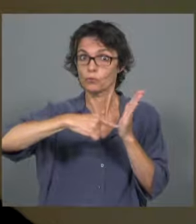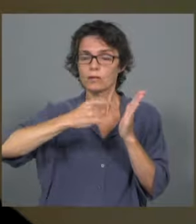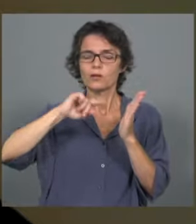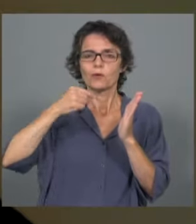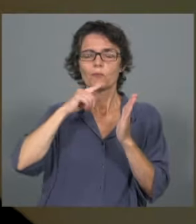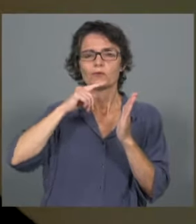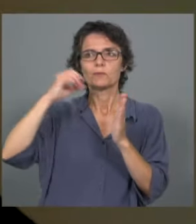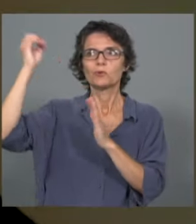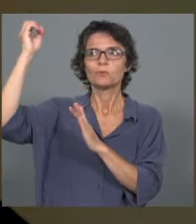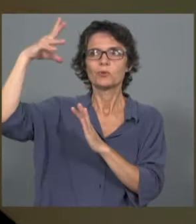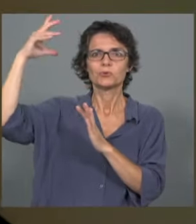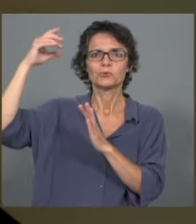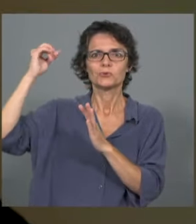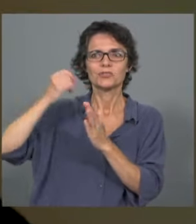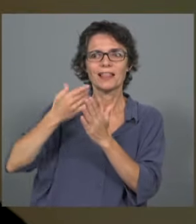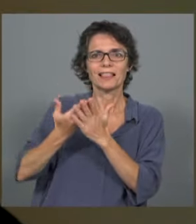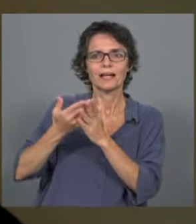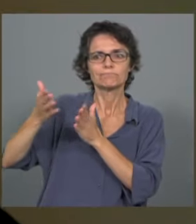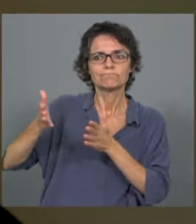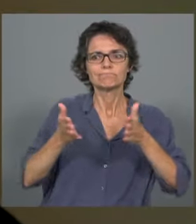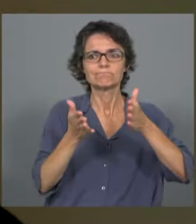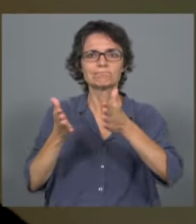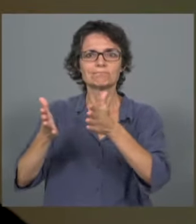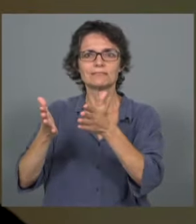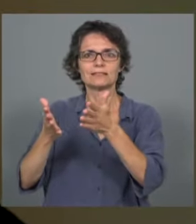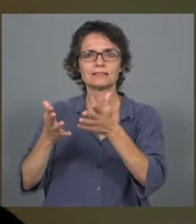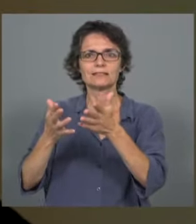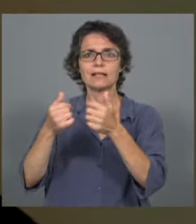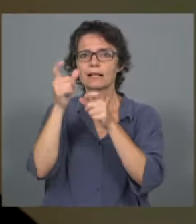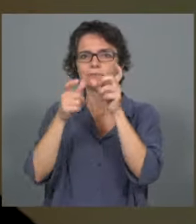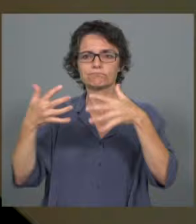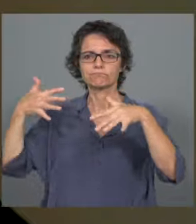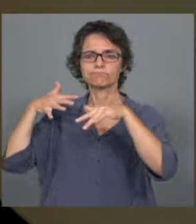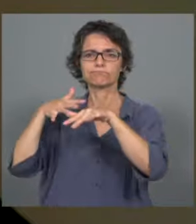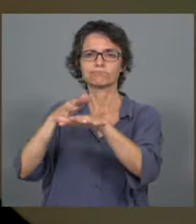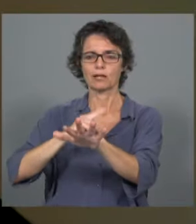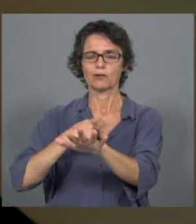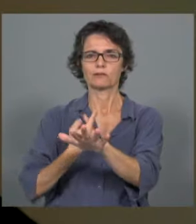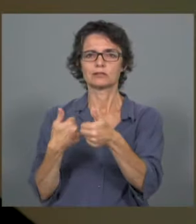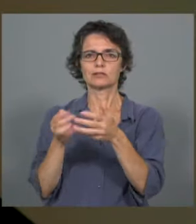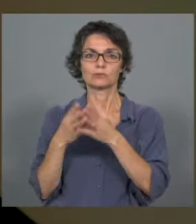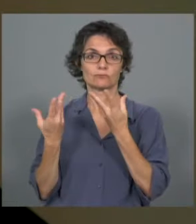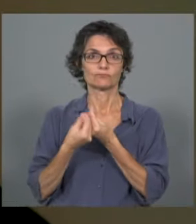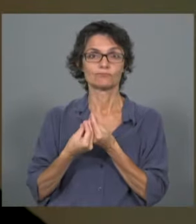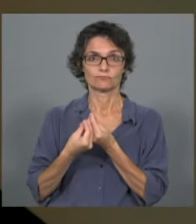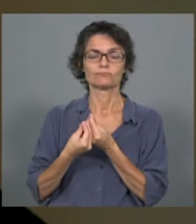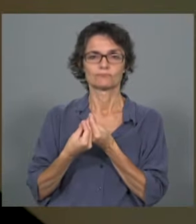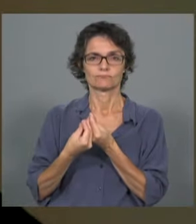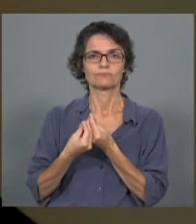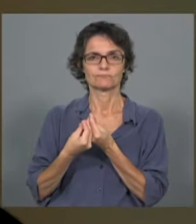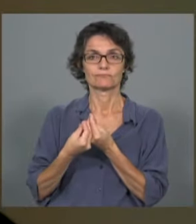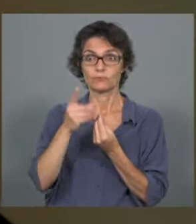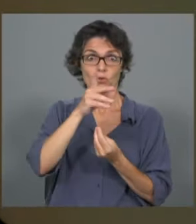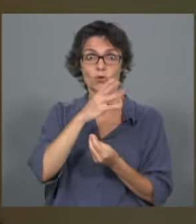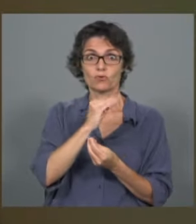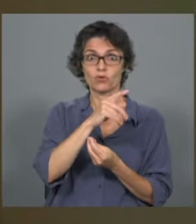cuidar, como terem atenção, como fazer esta conversão integral que o João Luís falava, de